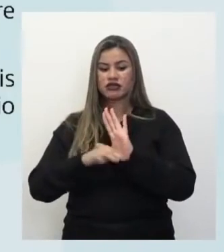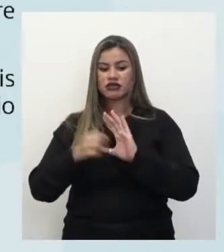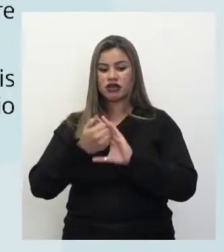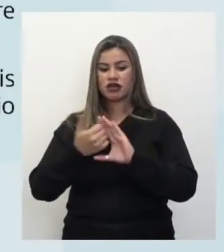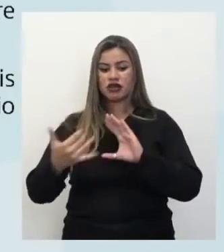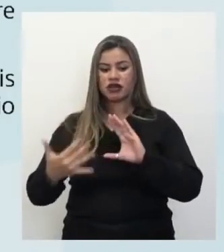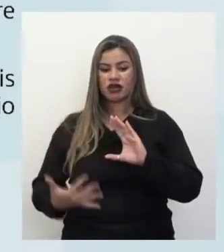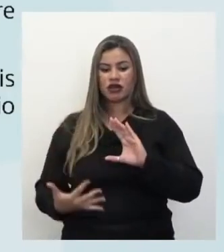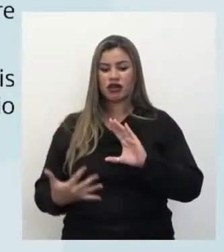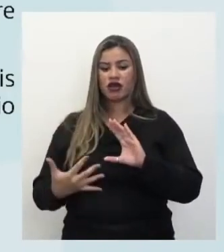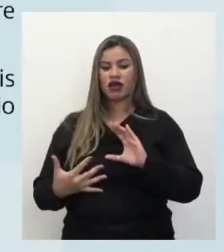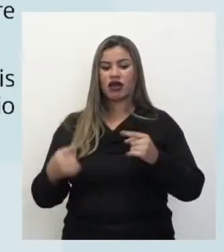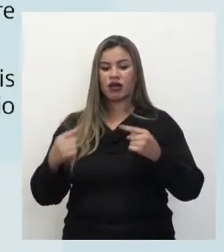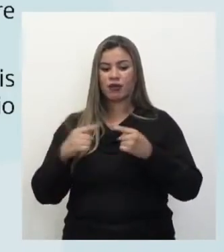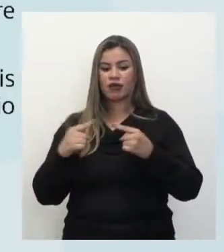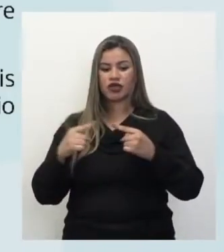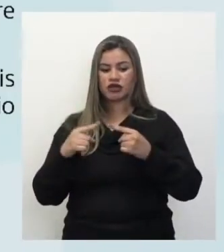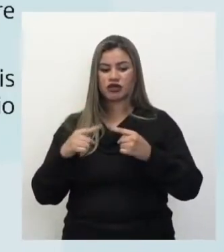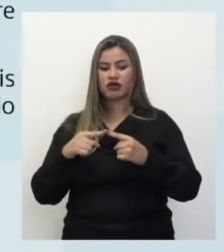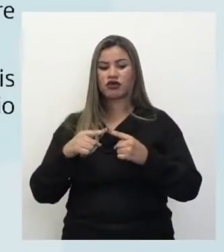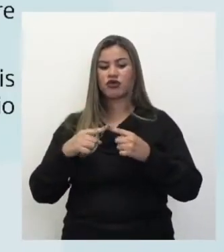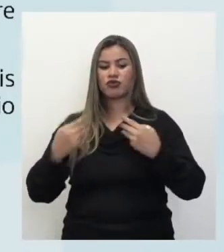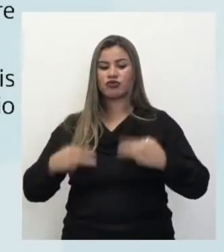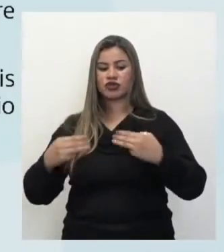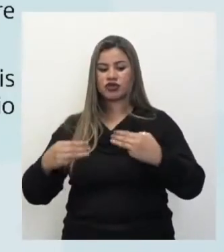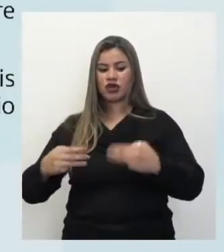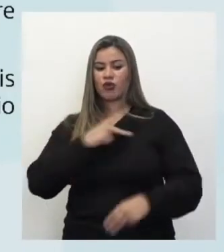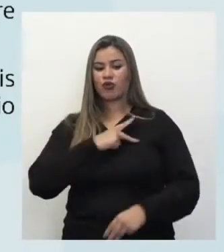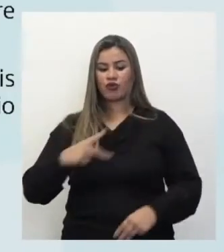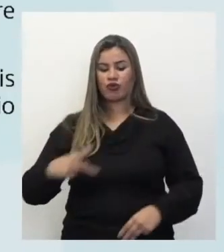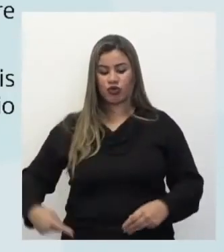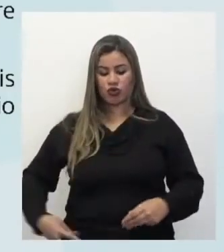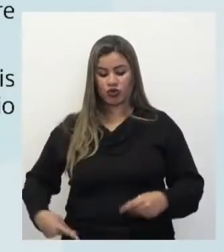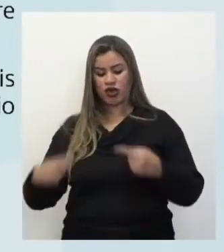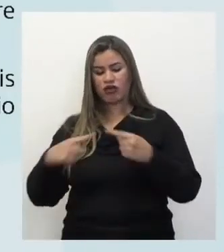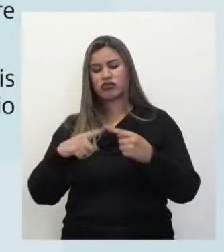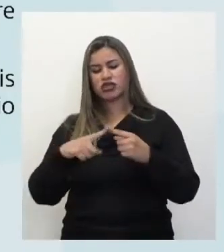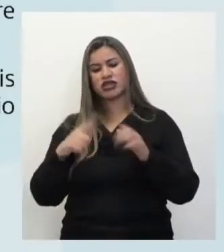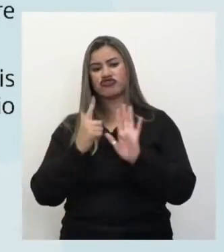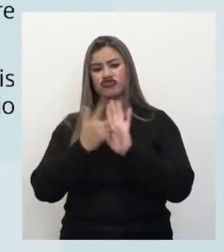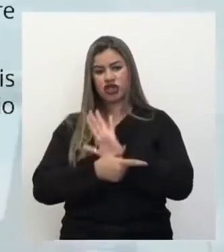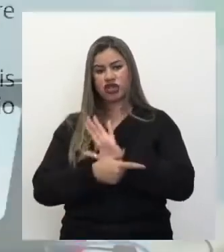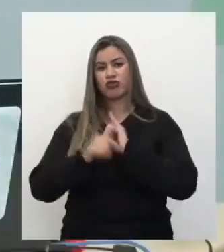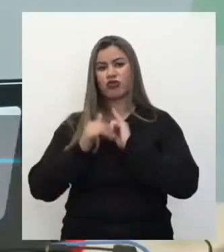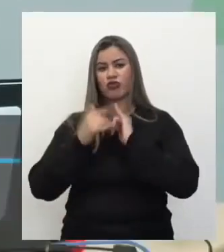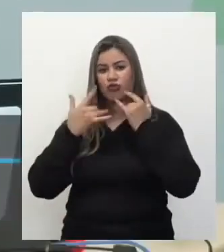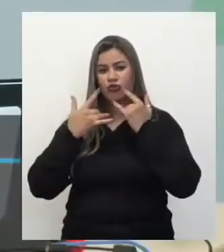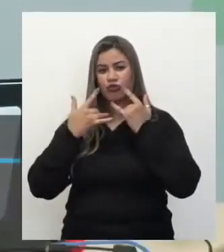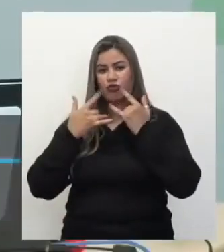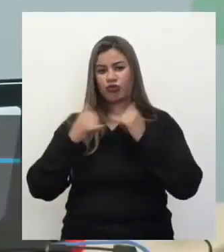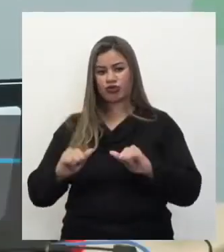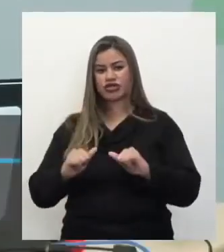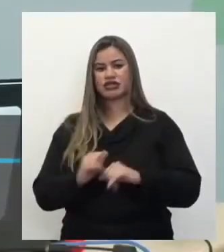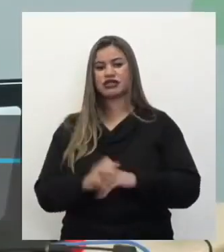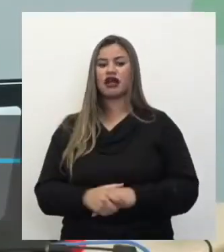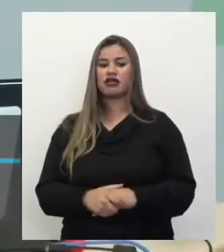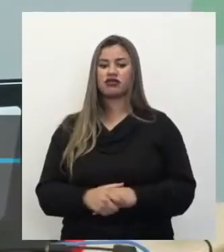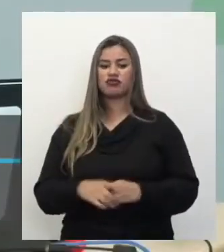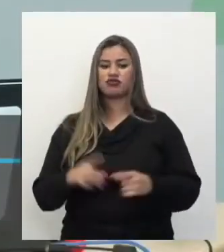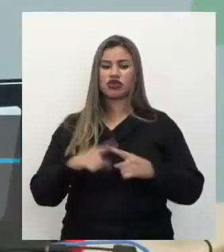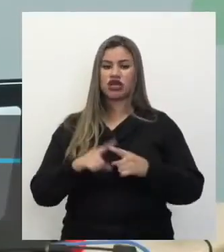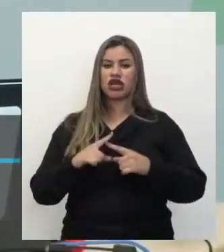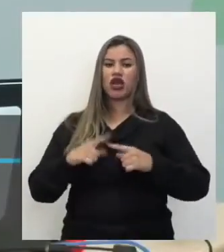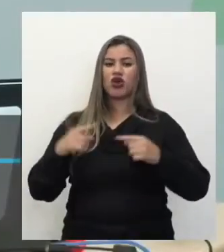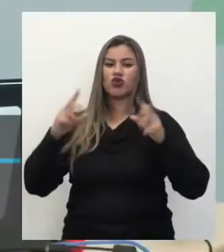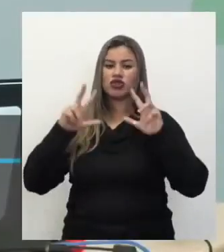do Ministério Público enquanto gênero publicitário, porque elas querem te convencer. Você falou hoje que o tema da